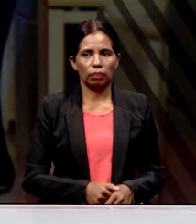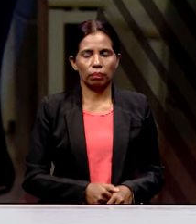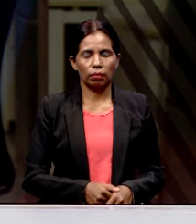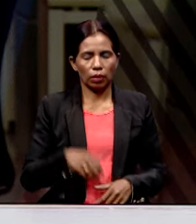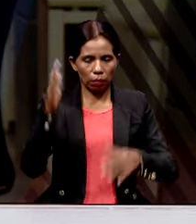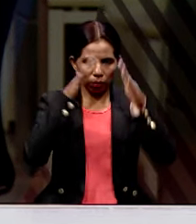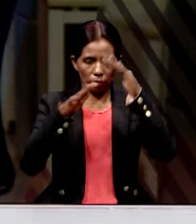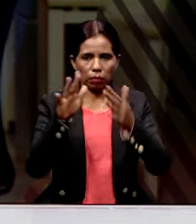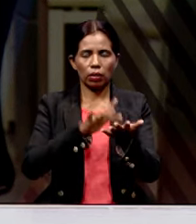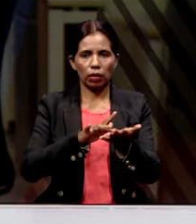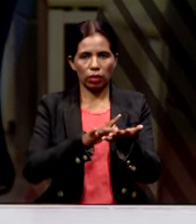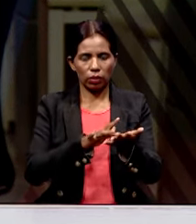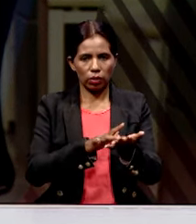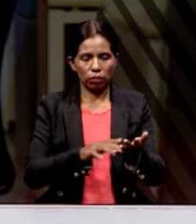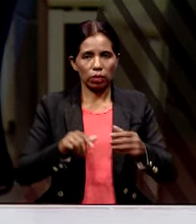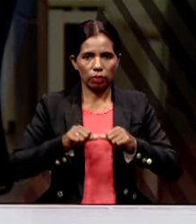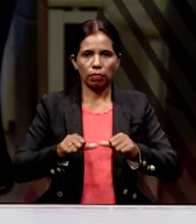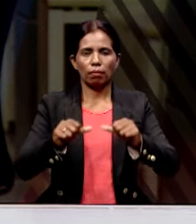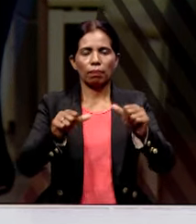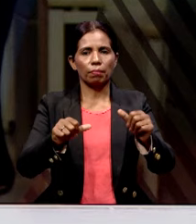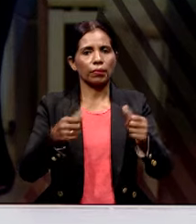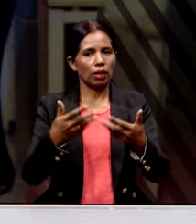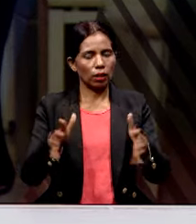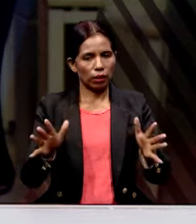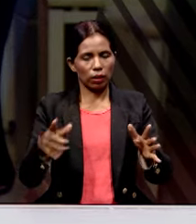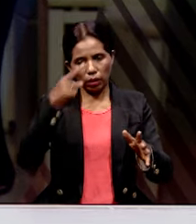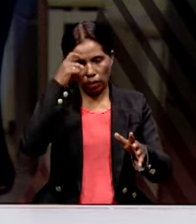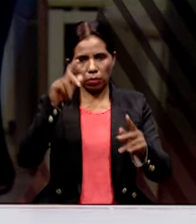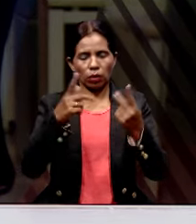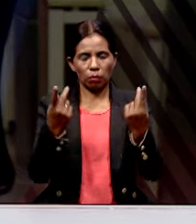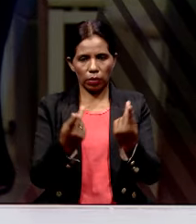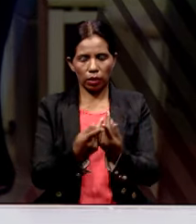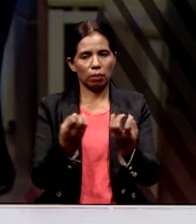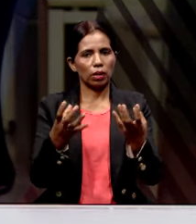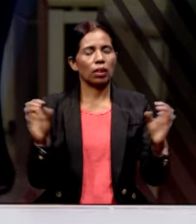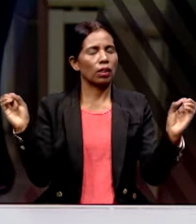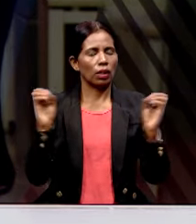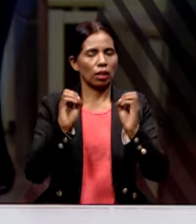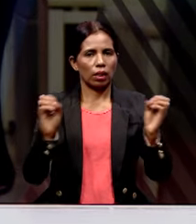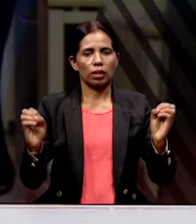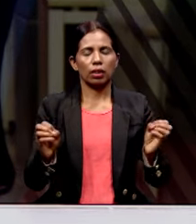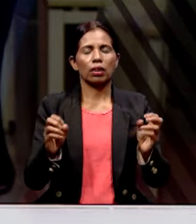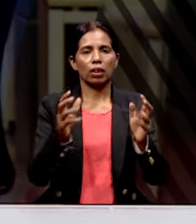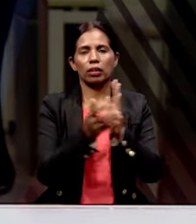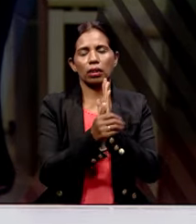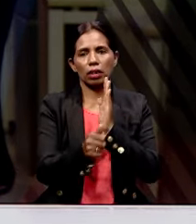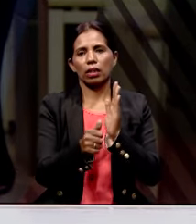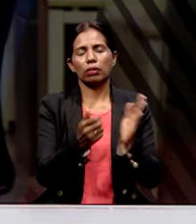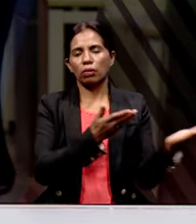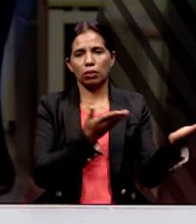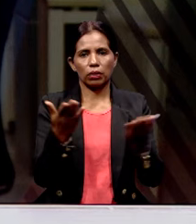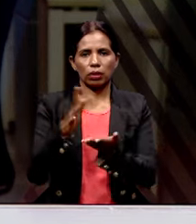Problema Stokai Moruk nebe continua menos, tamba companhia local balung la ia vontade atu hatama ai Moruk.